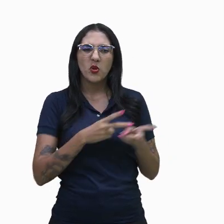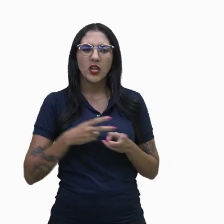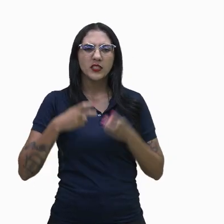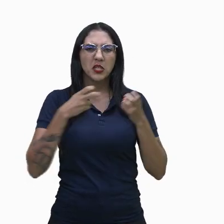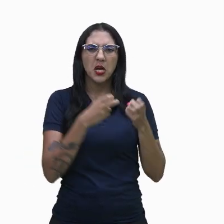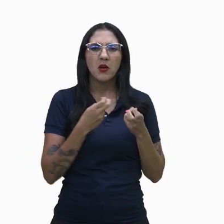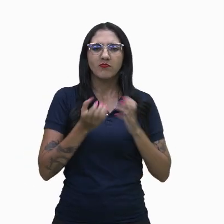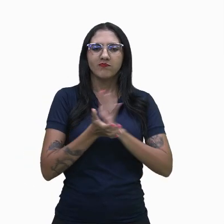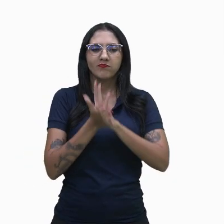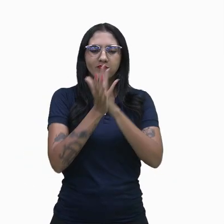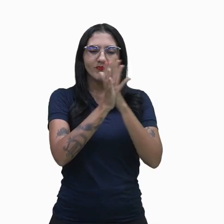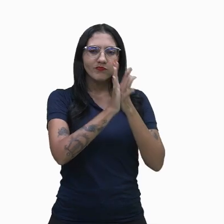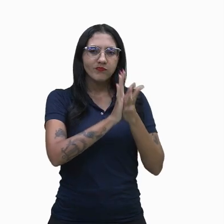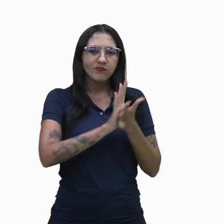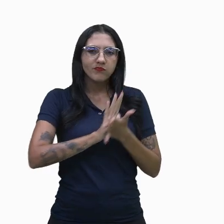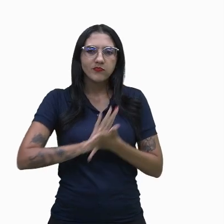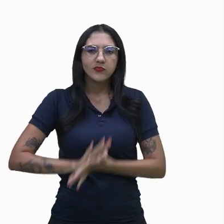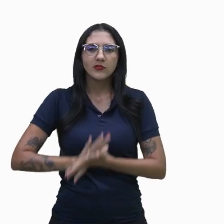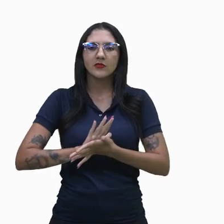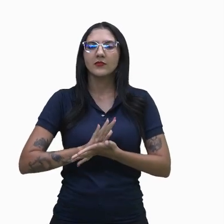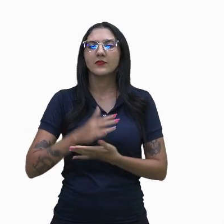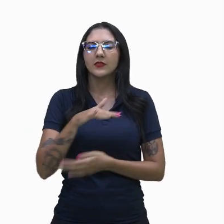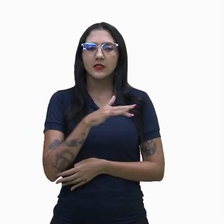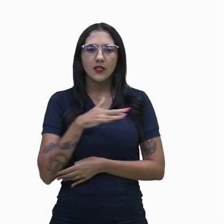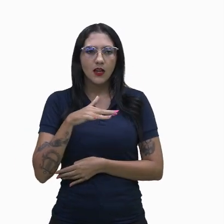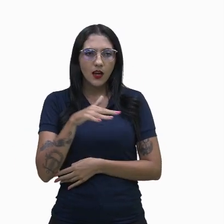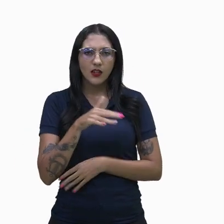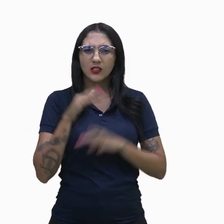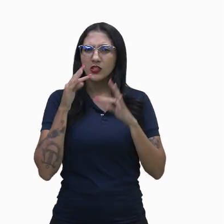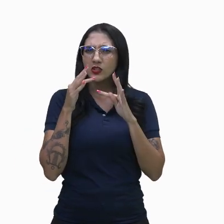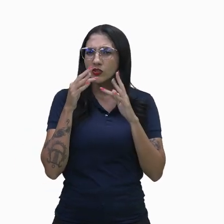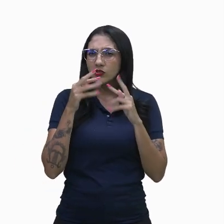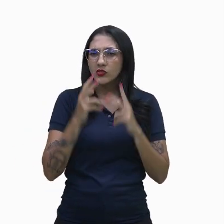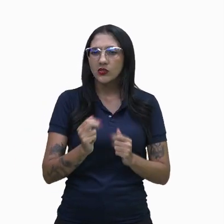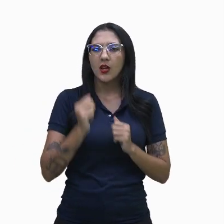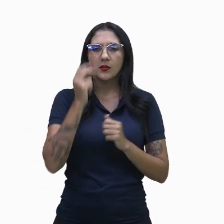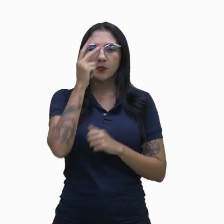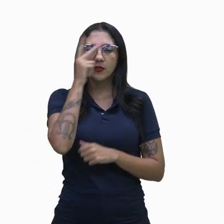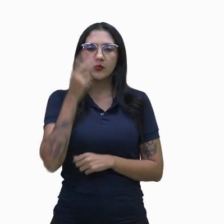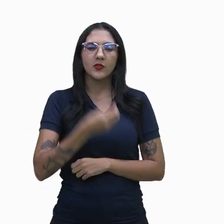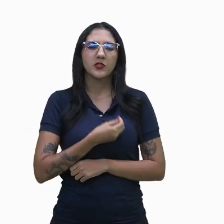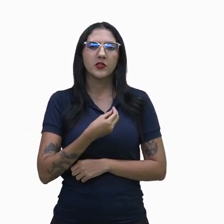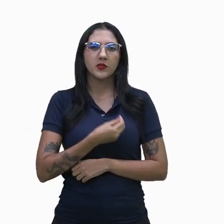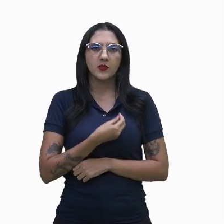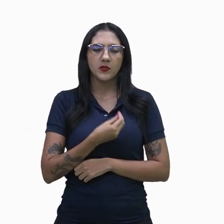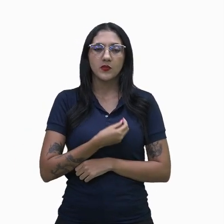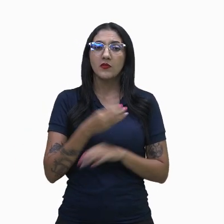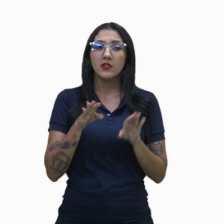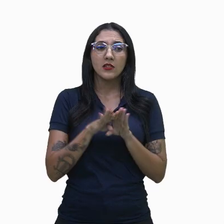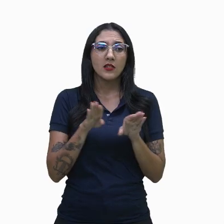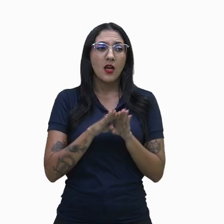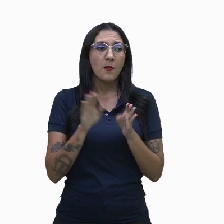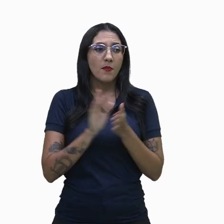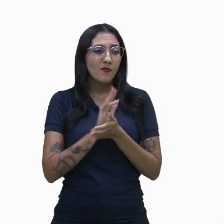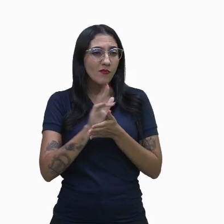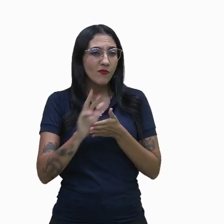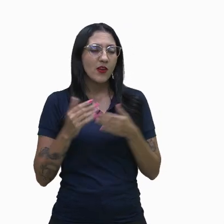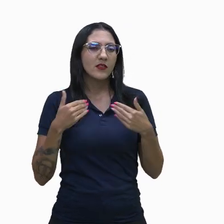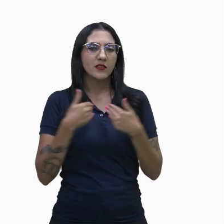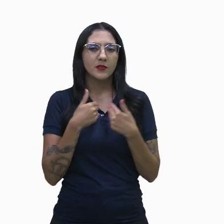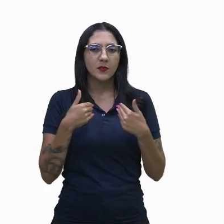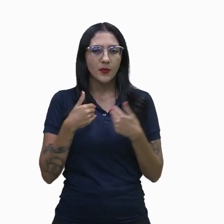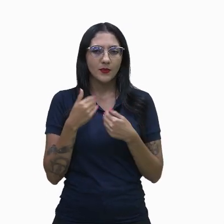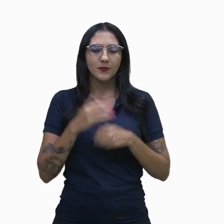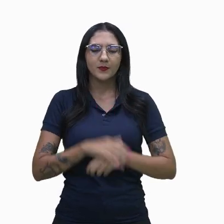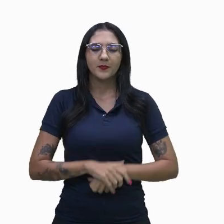vai deteriorar e vai complicar a vida de todas as pessoas que vivem ali, inclusive dos seres vivos, né, dos animais que estão também naquele bioma,